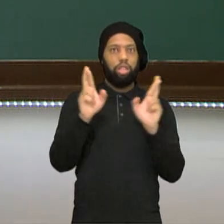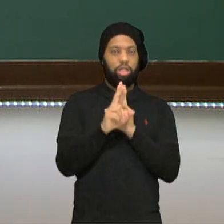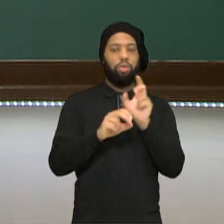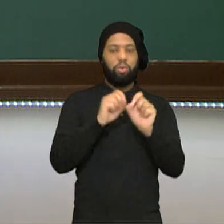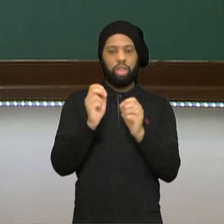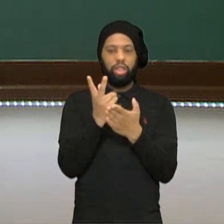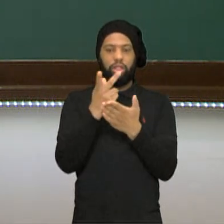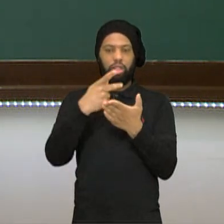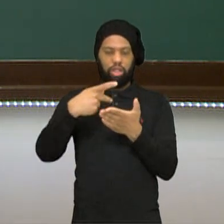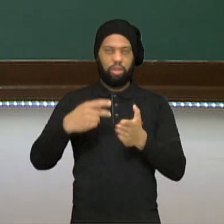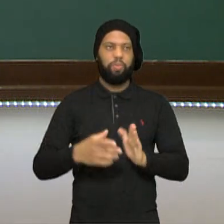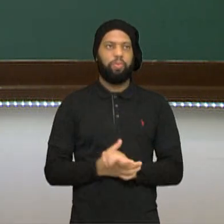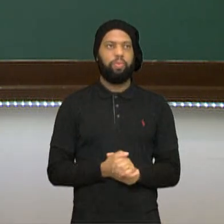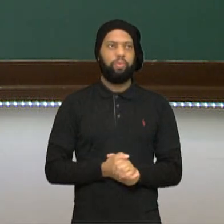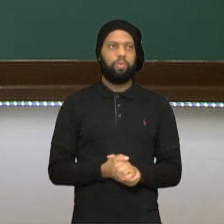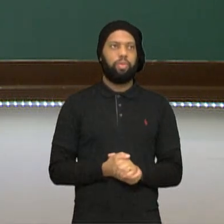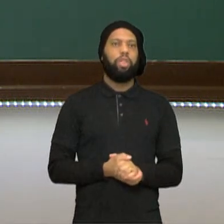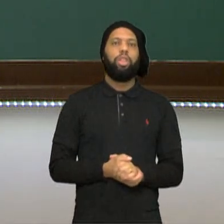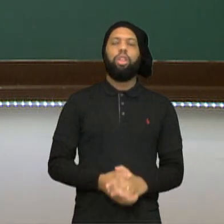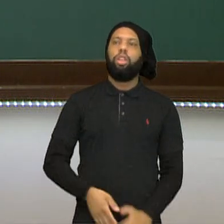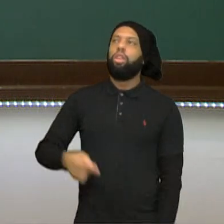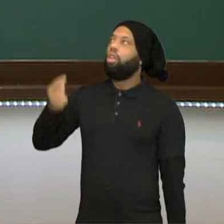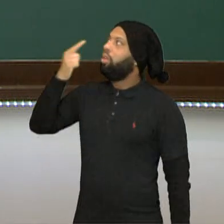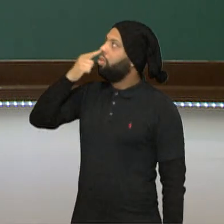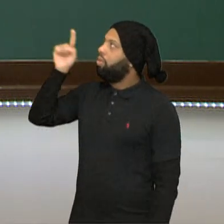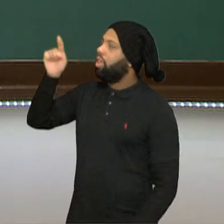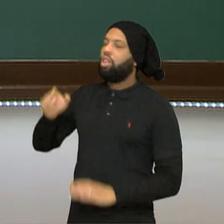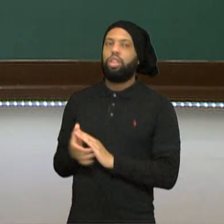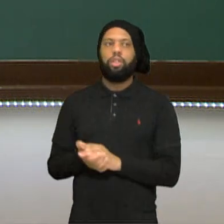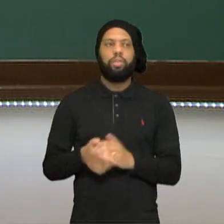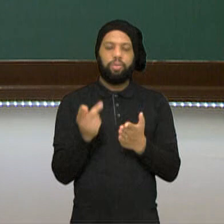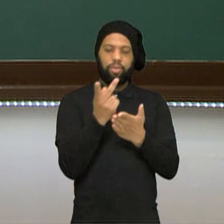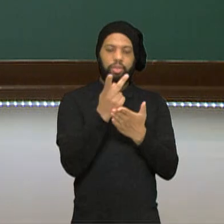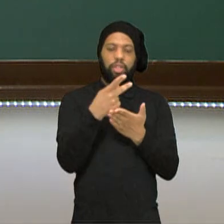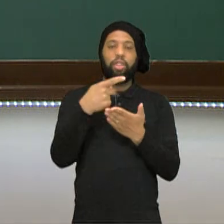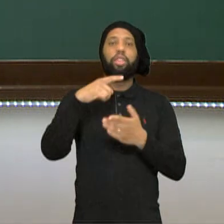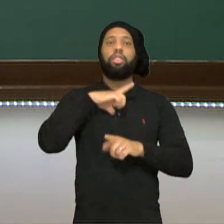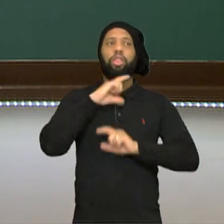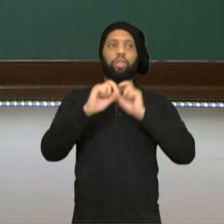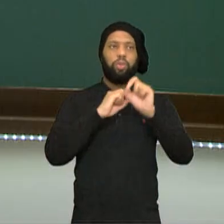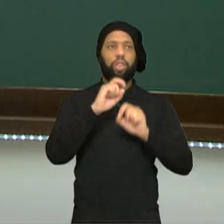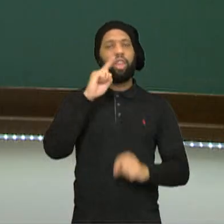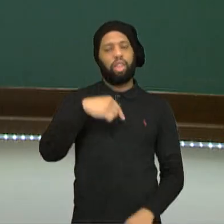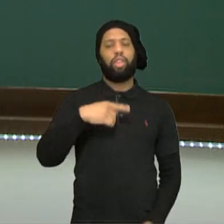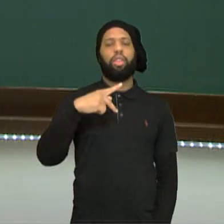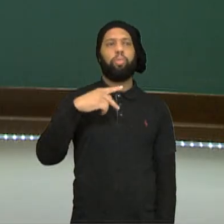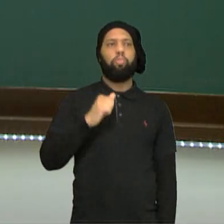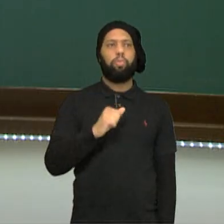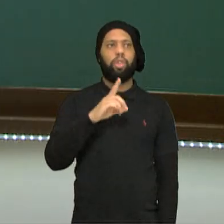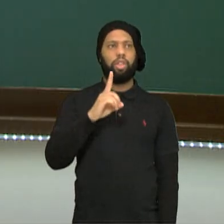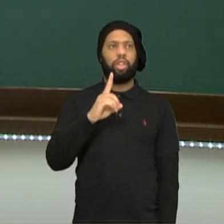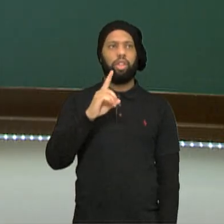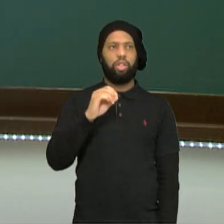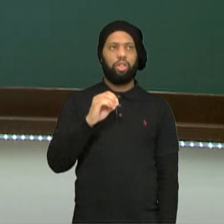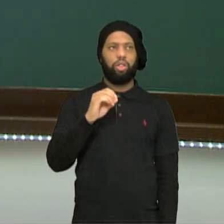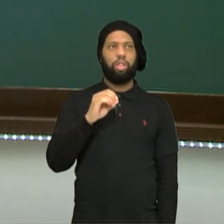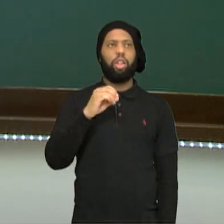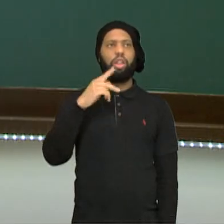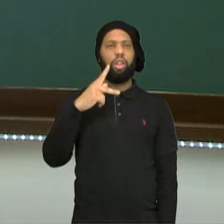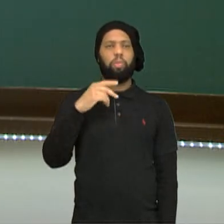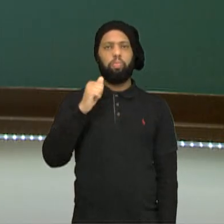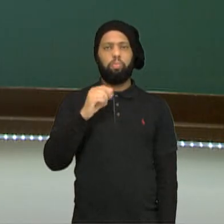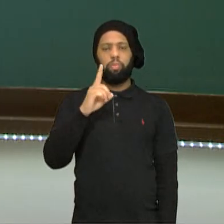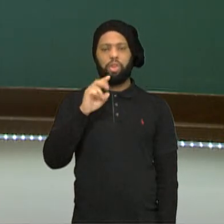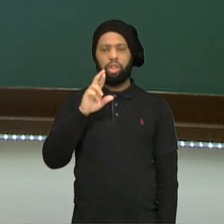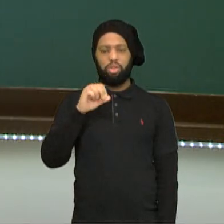tá bom? Então, aqui, ó, né? No desenho, o que, que nós temos? Nós temos uma padronagem, né? Então, é um desenho que se